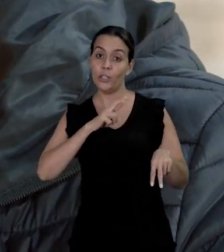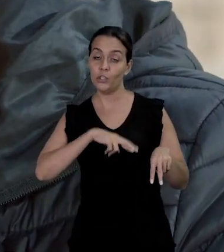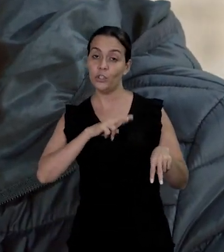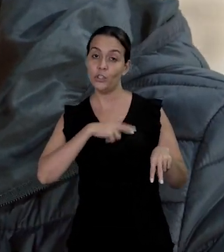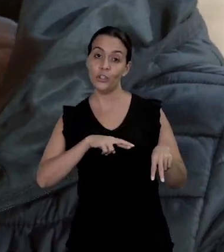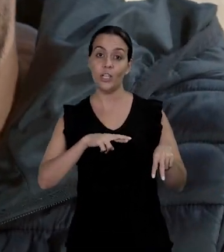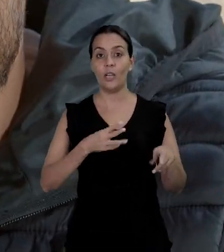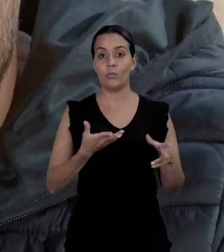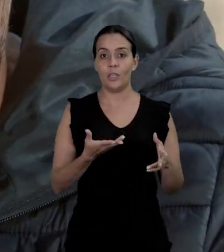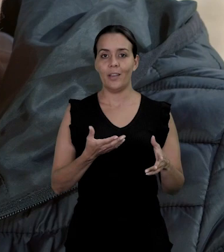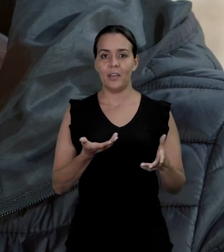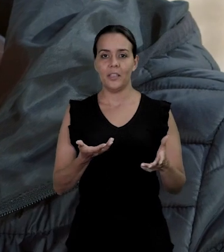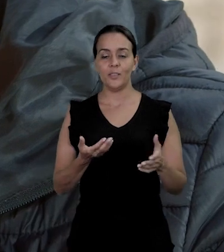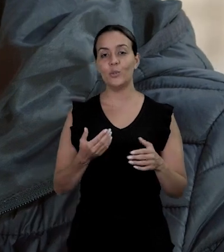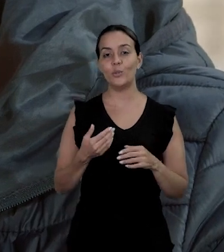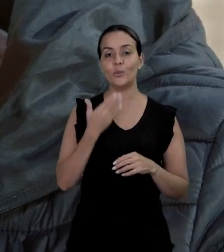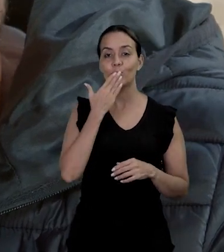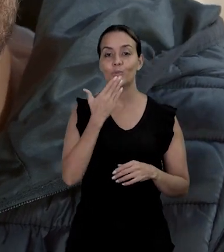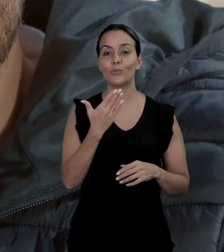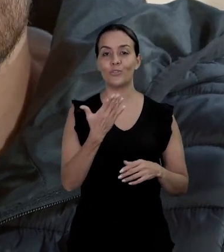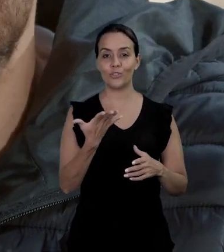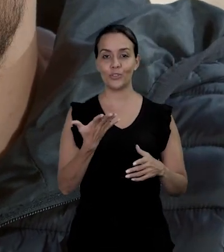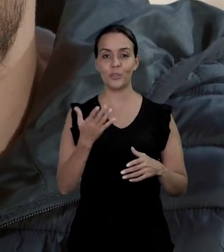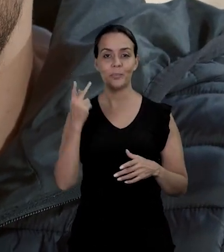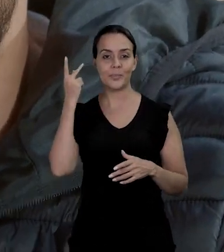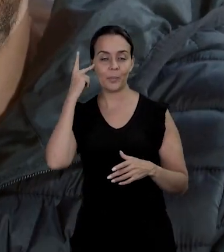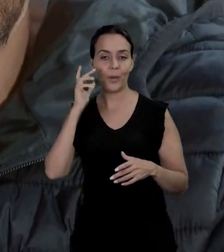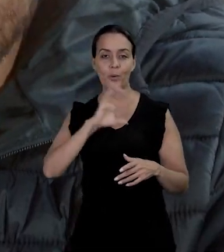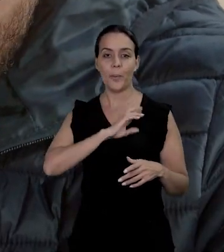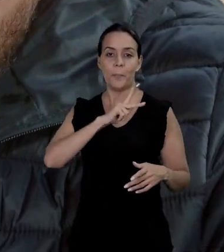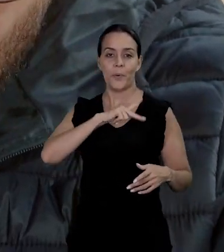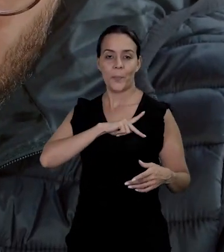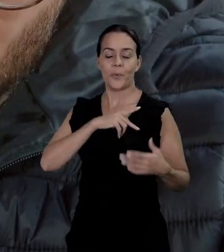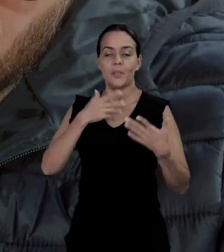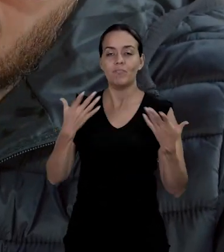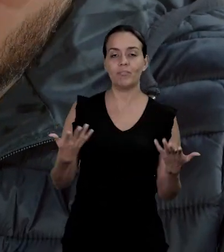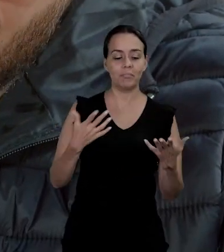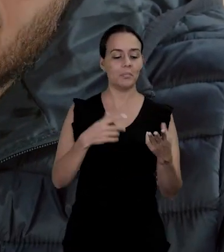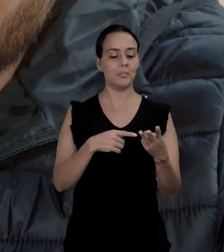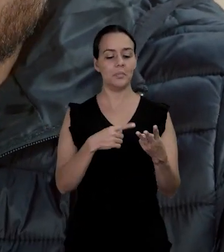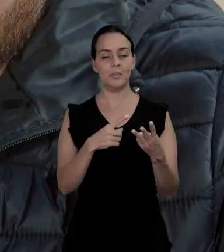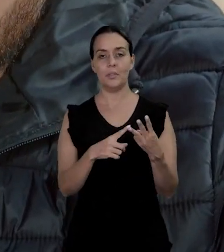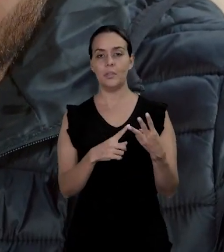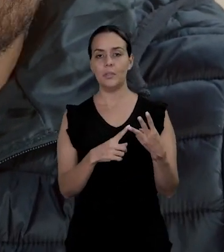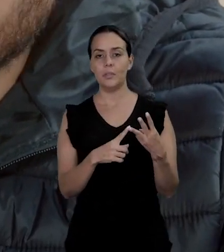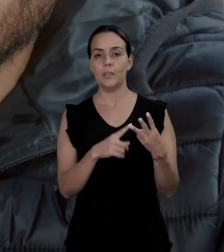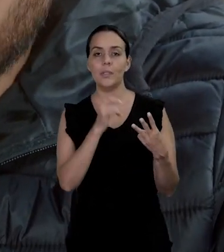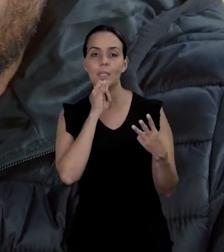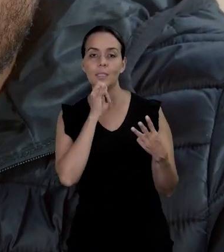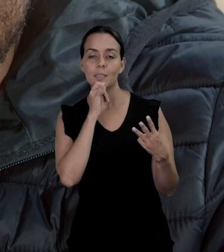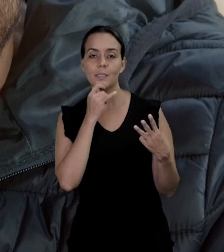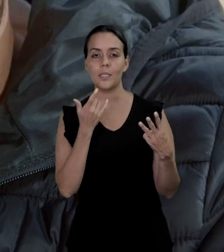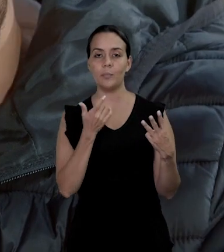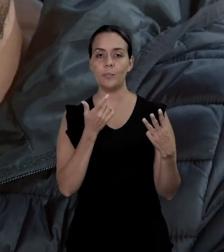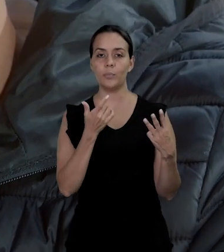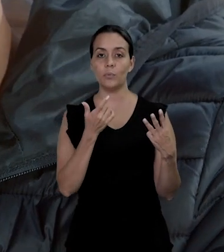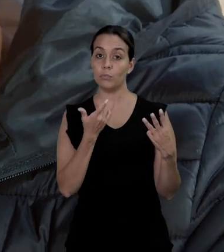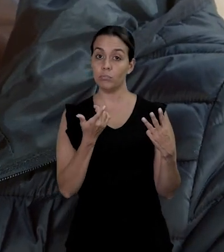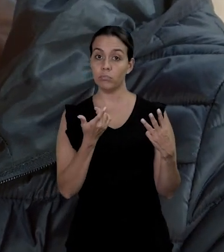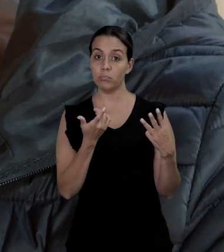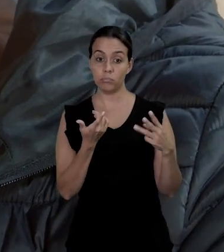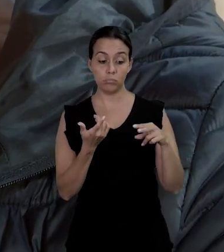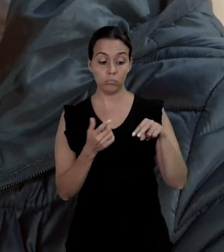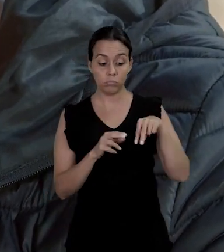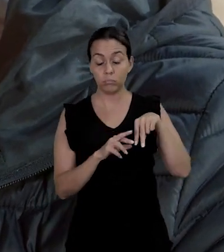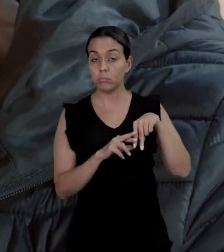vamos pegar, por exemplo, a questão do sexo biológico. Para algumas características, ela vai ser totalmente irrelevante, para algumas práticas. Para